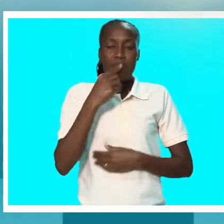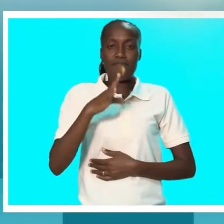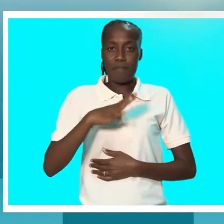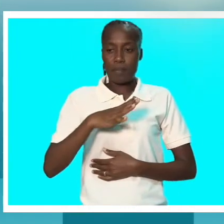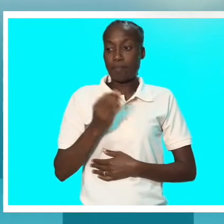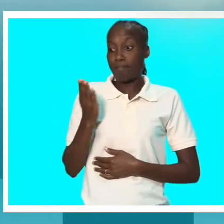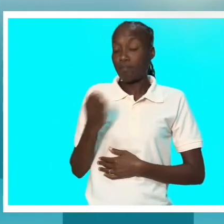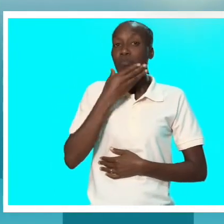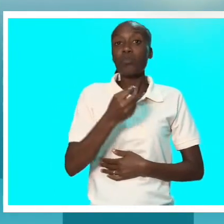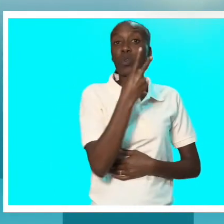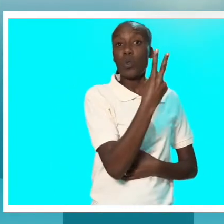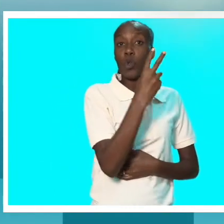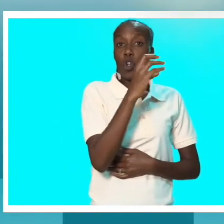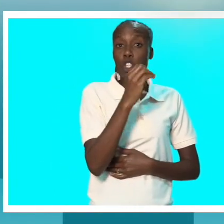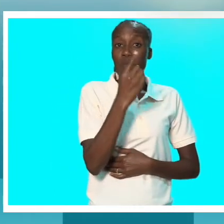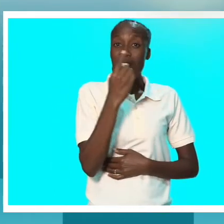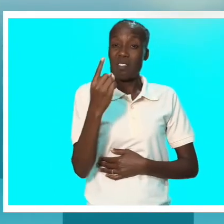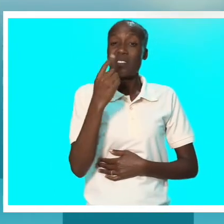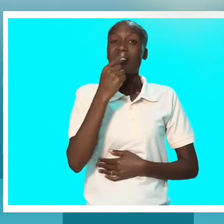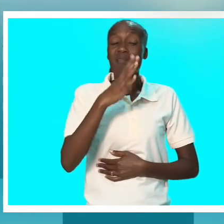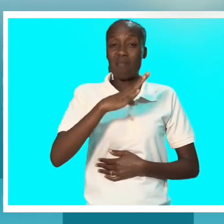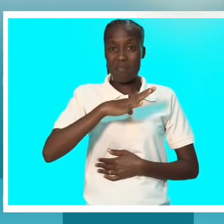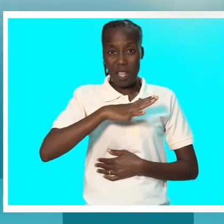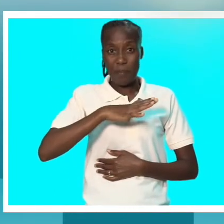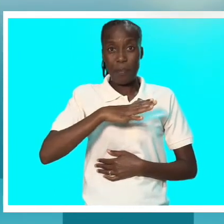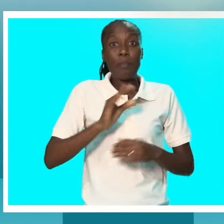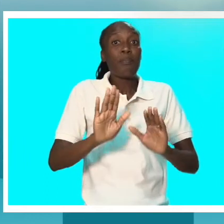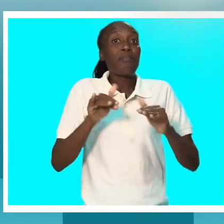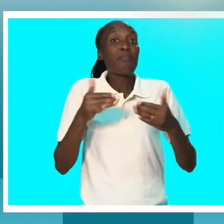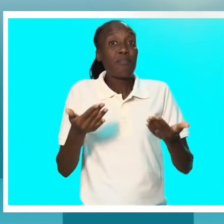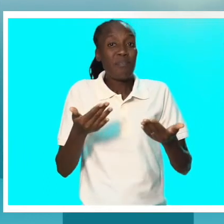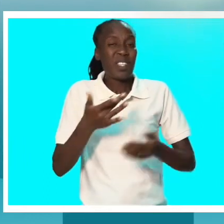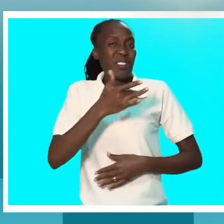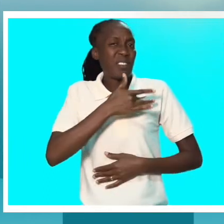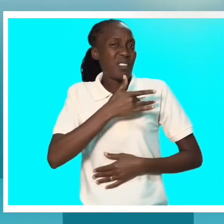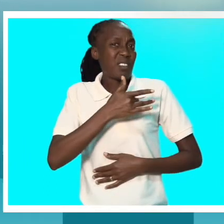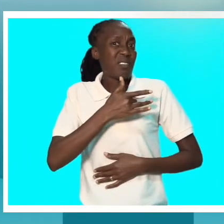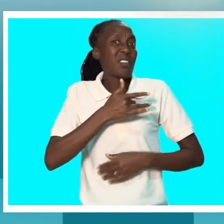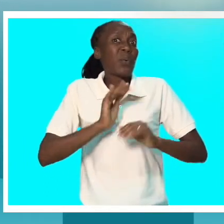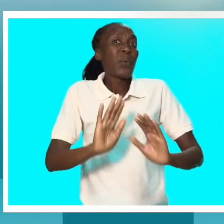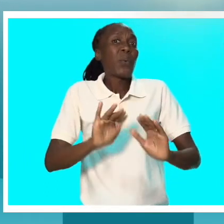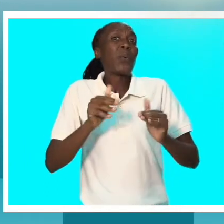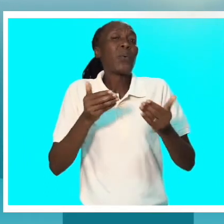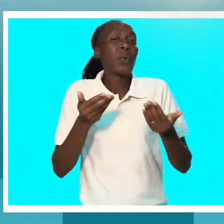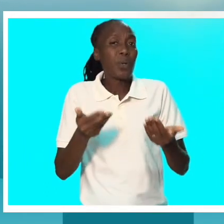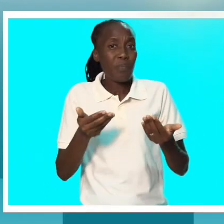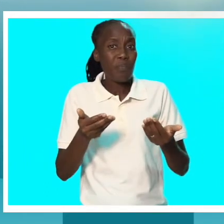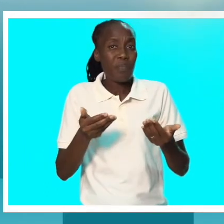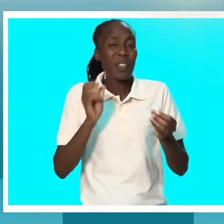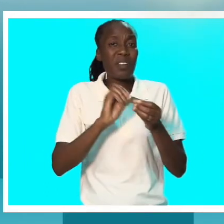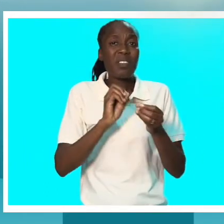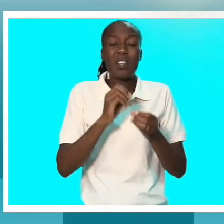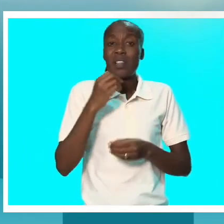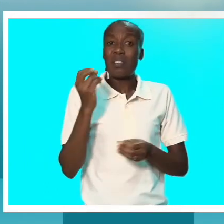Desde 2011, creio, por aí, que eu senti alguns sintomas, que